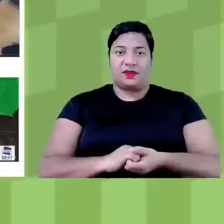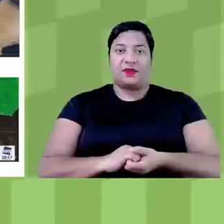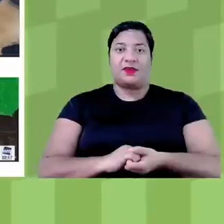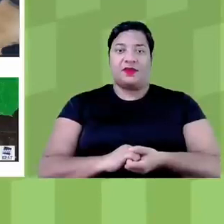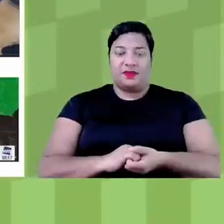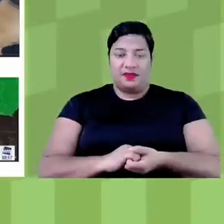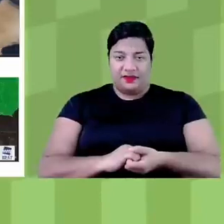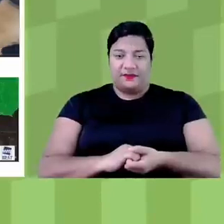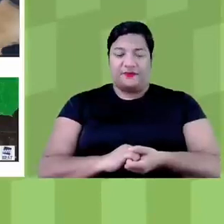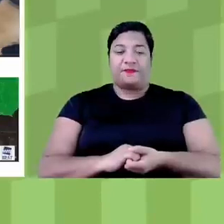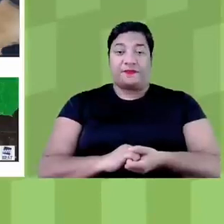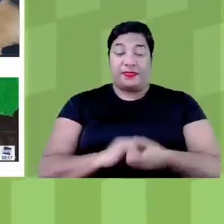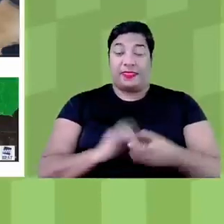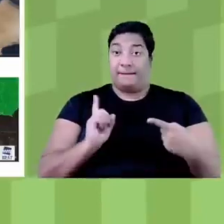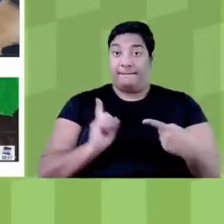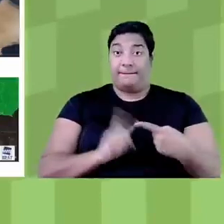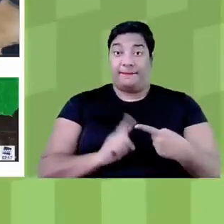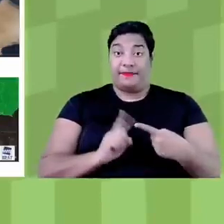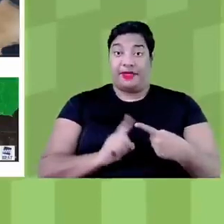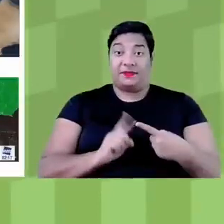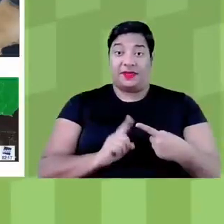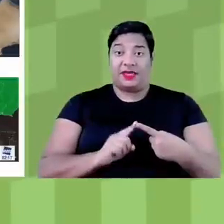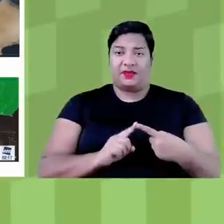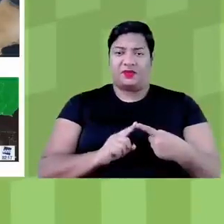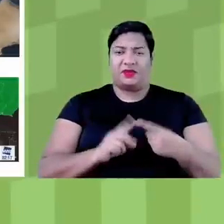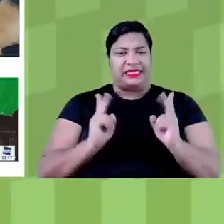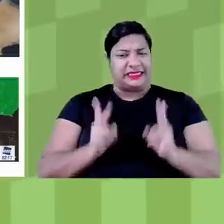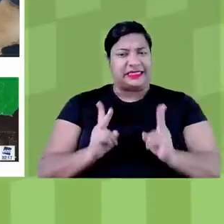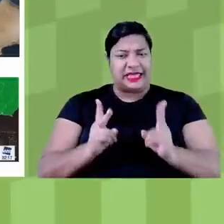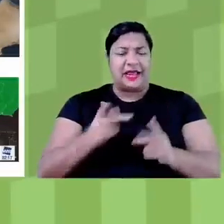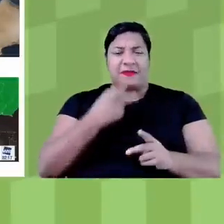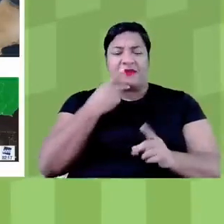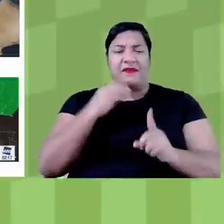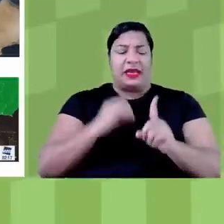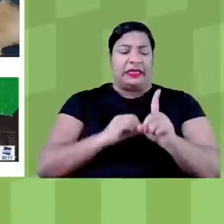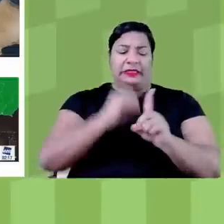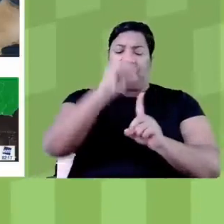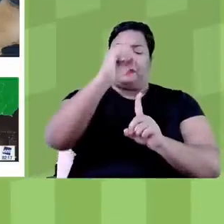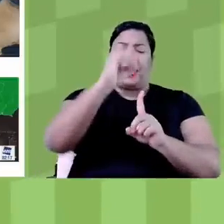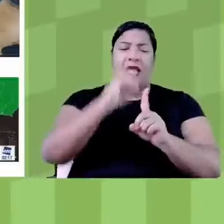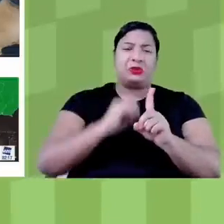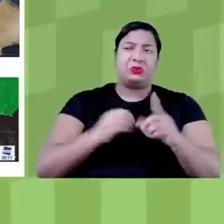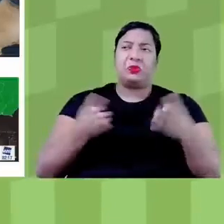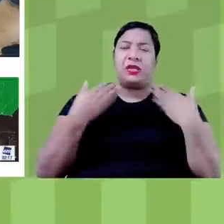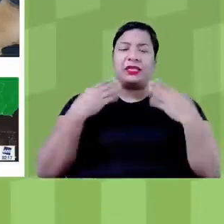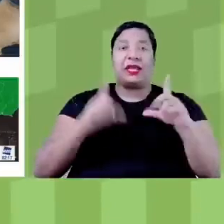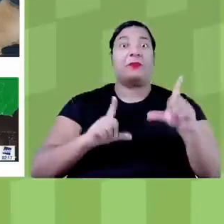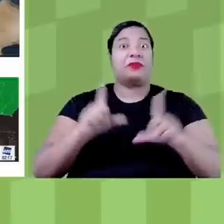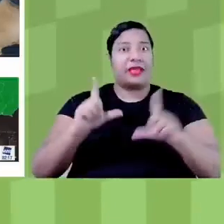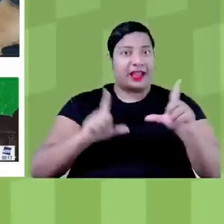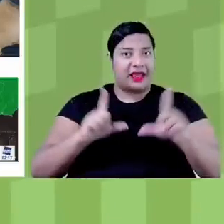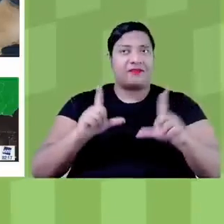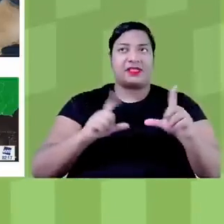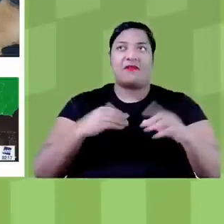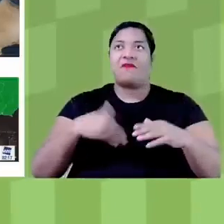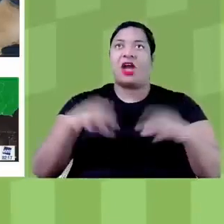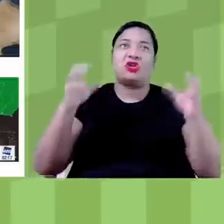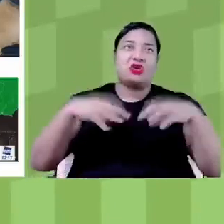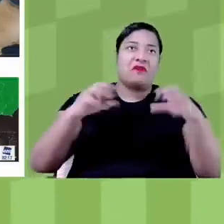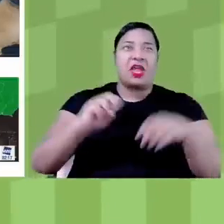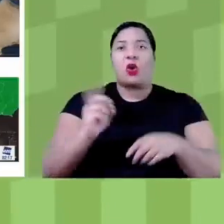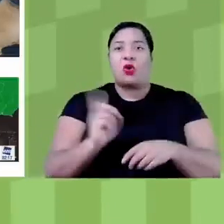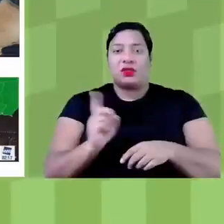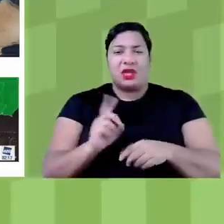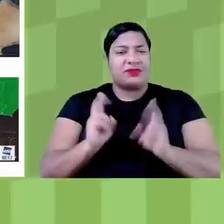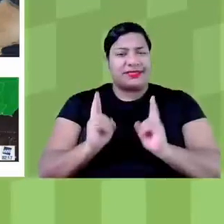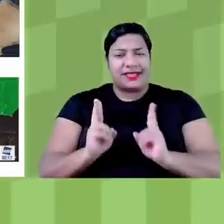Ok. Primeira coisa, a gente sempre vê falar de previsão de tempo. Quando se fala de climas, todo mundo pensa em previsão de tempo.